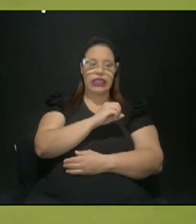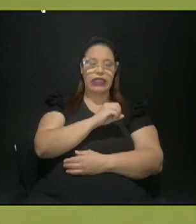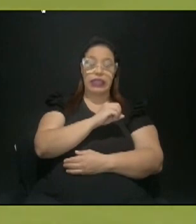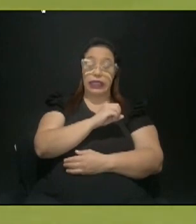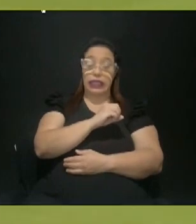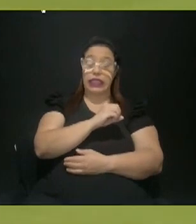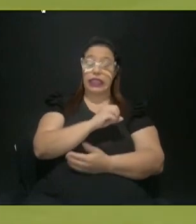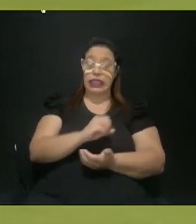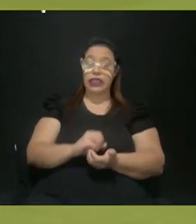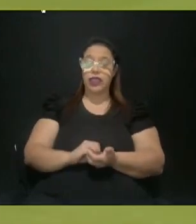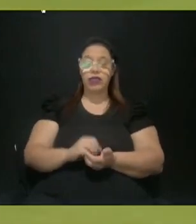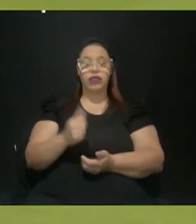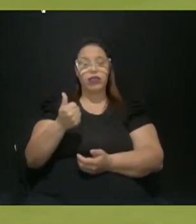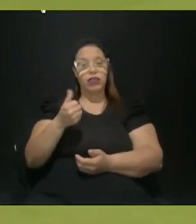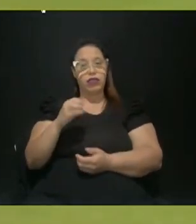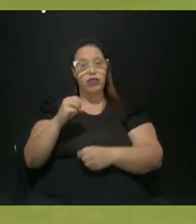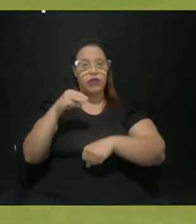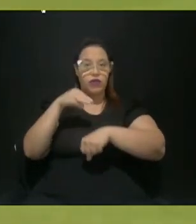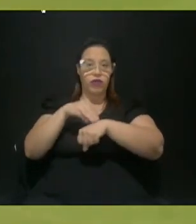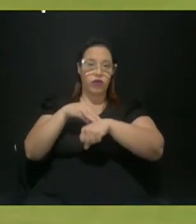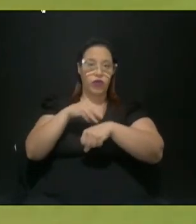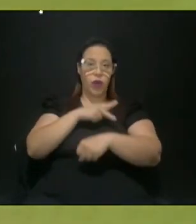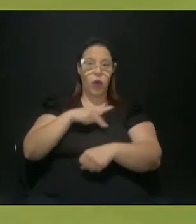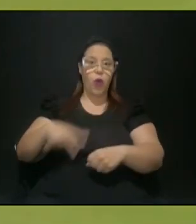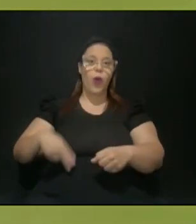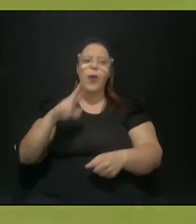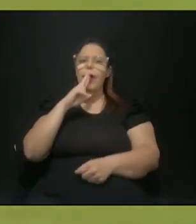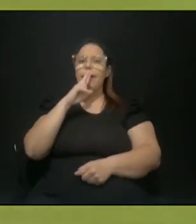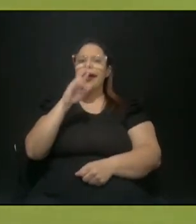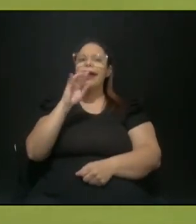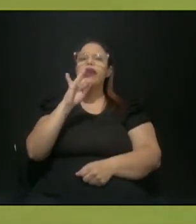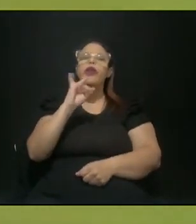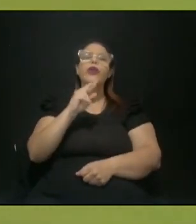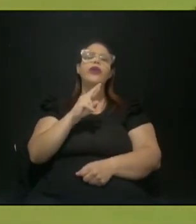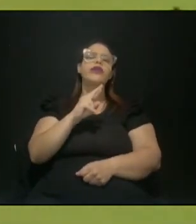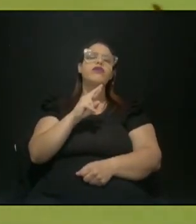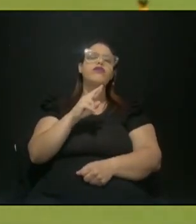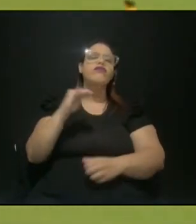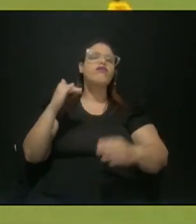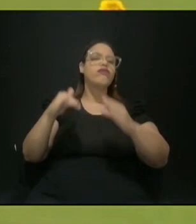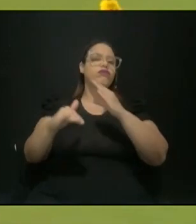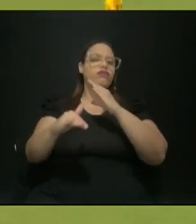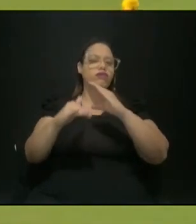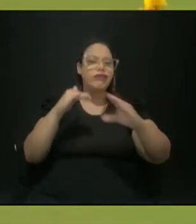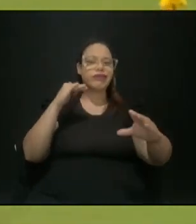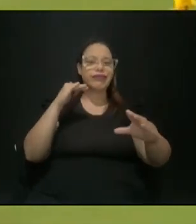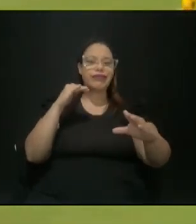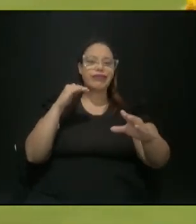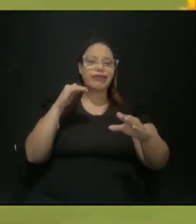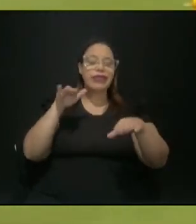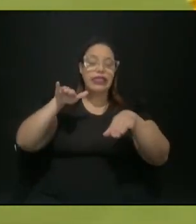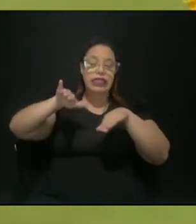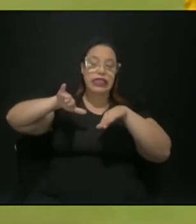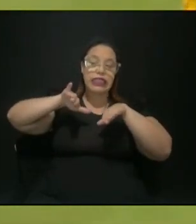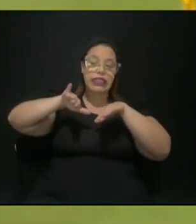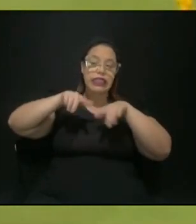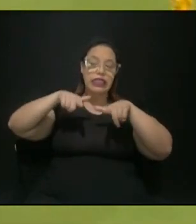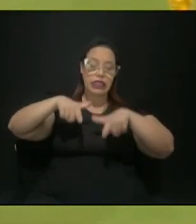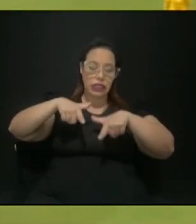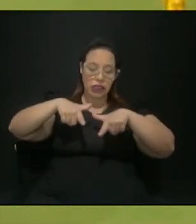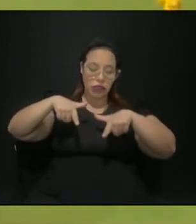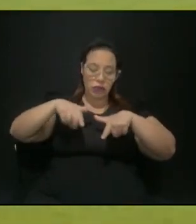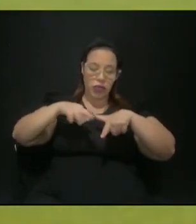10 minutos, a Ponte respondeu com Igor Inocêncio, que bateu de fora da área no cantinho de Marcão para